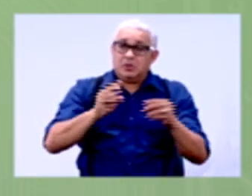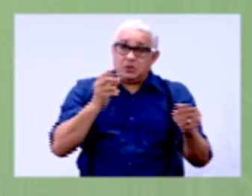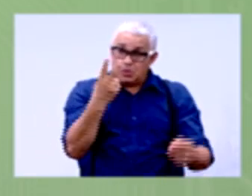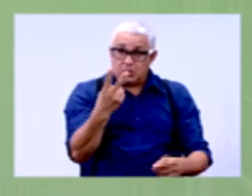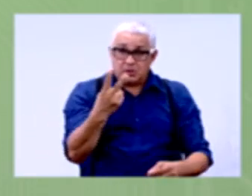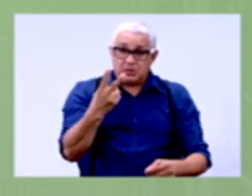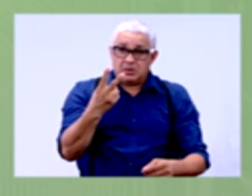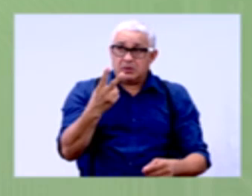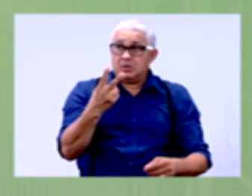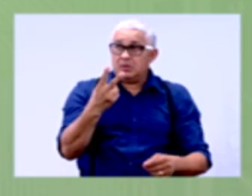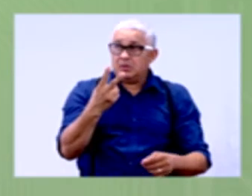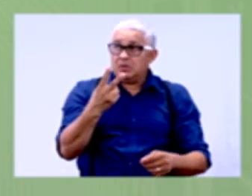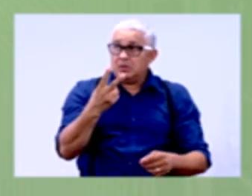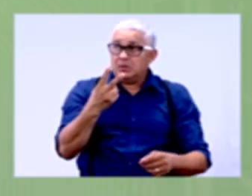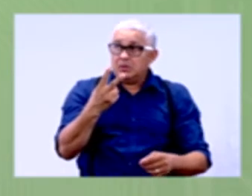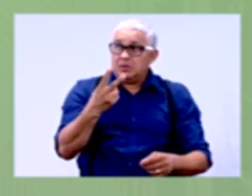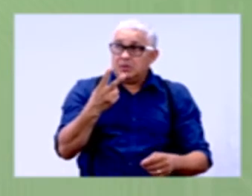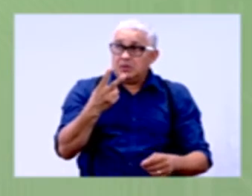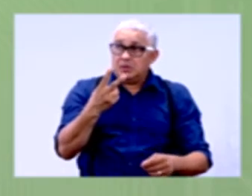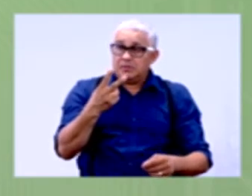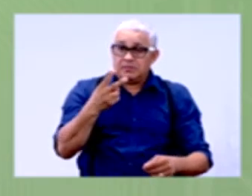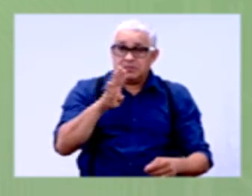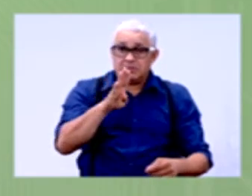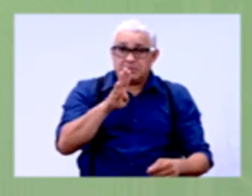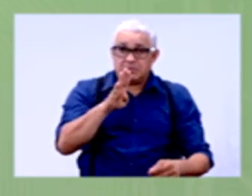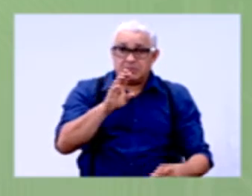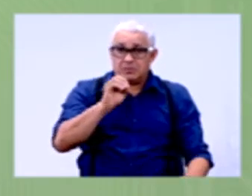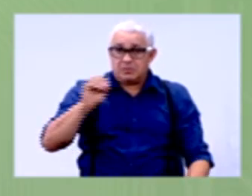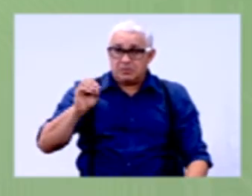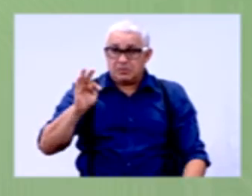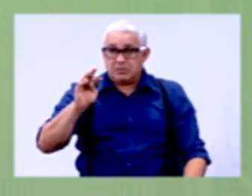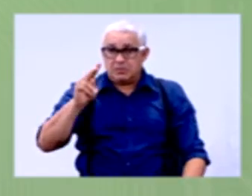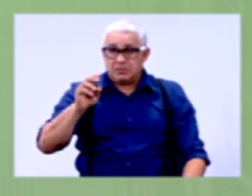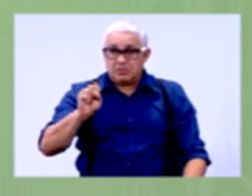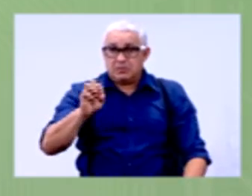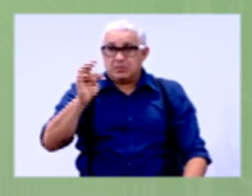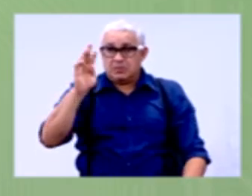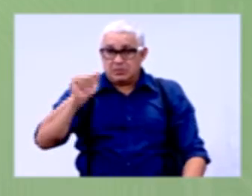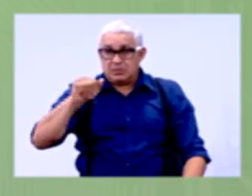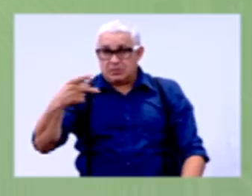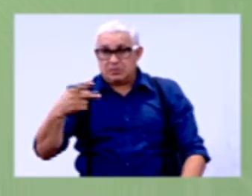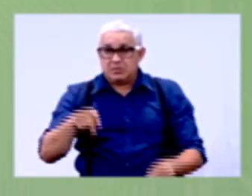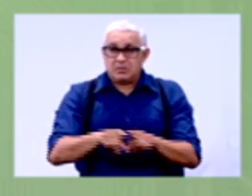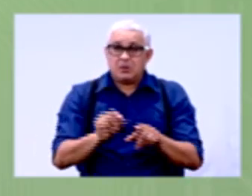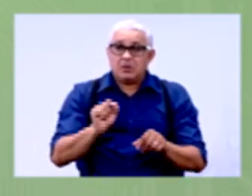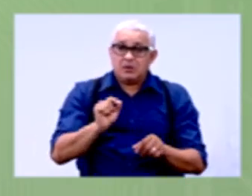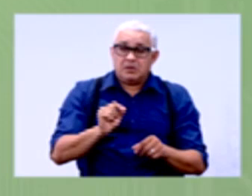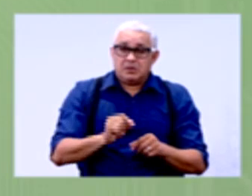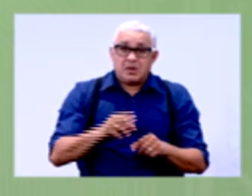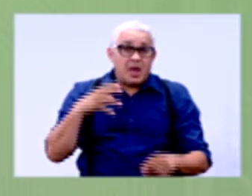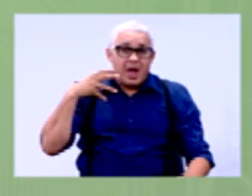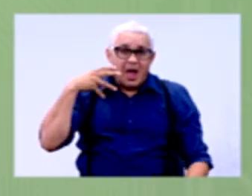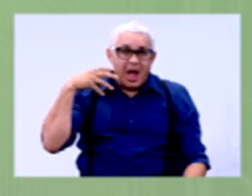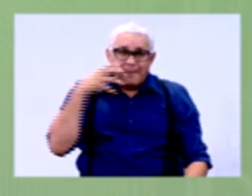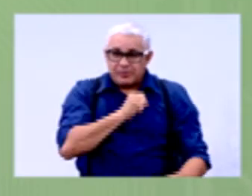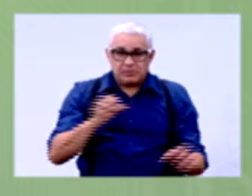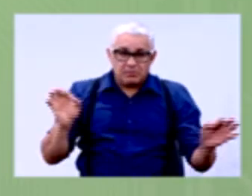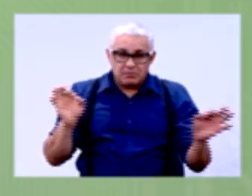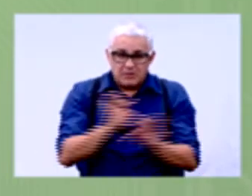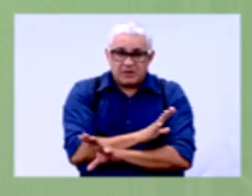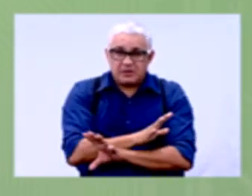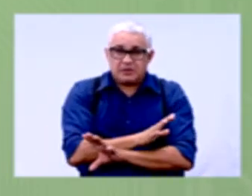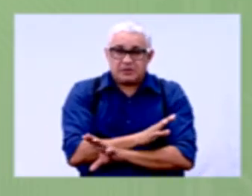dois frameworks aqui, jQuery, Bootstrap, traz resultados rápidos,